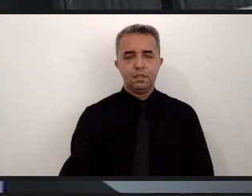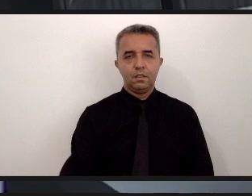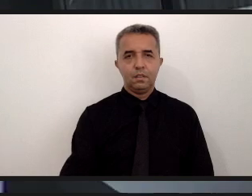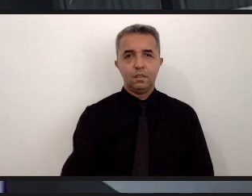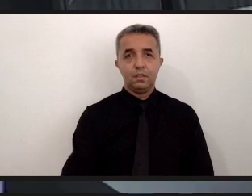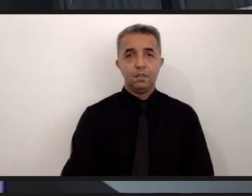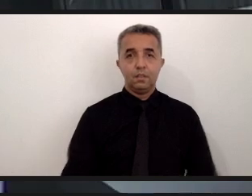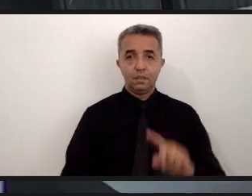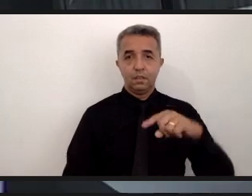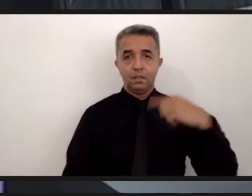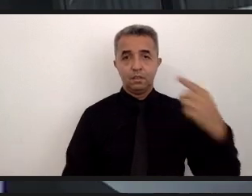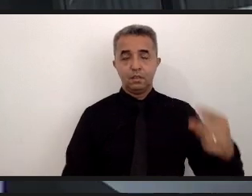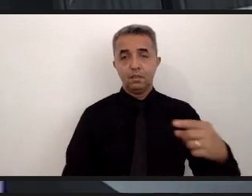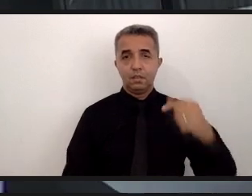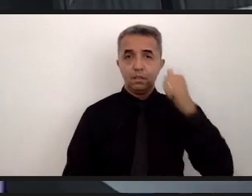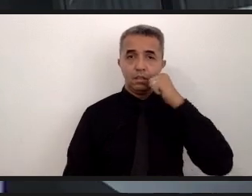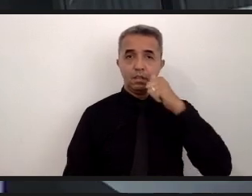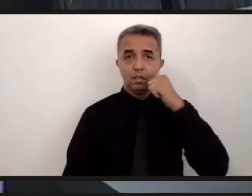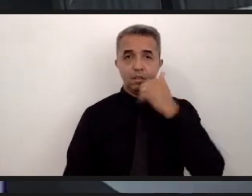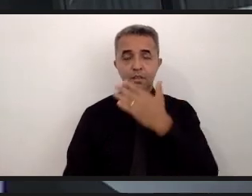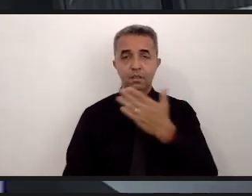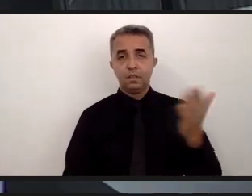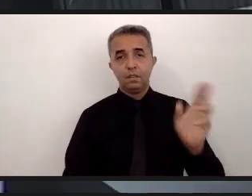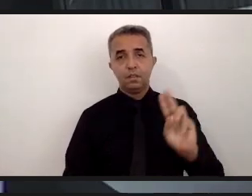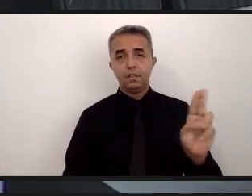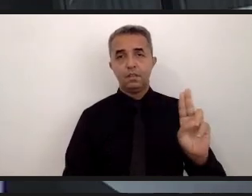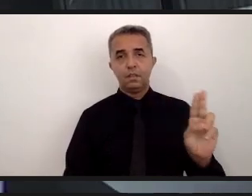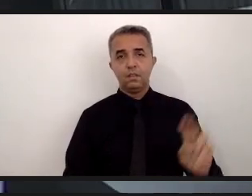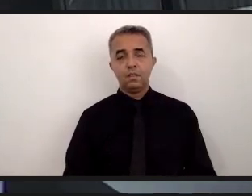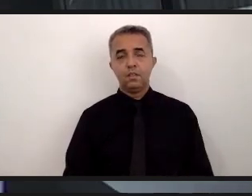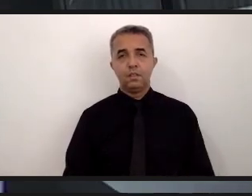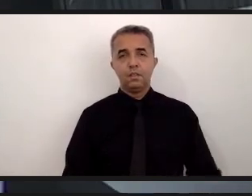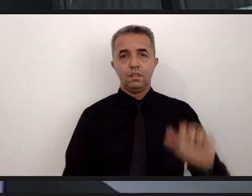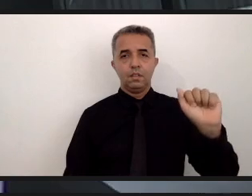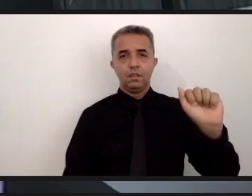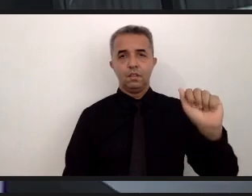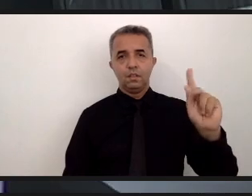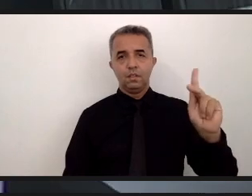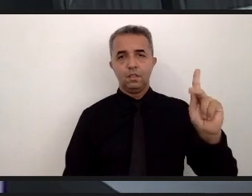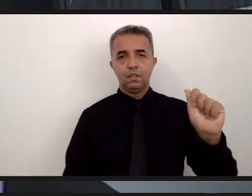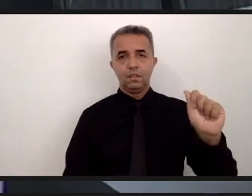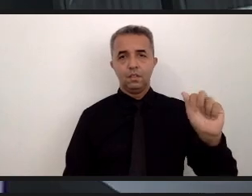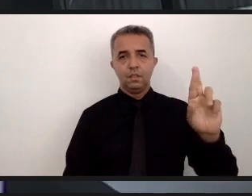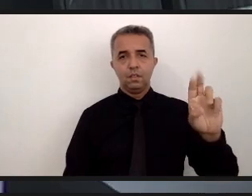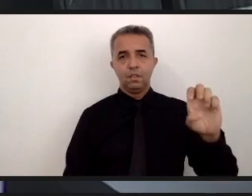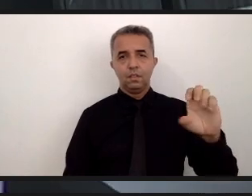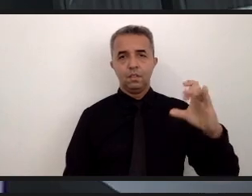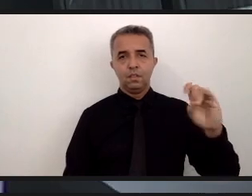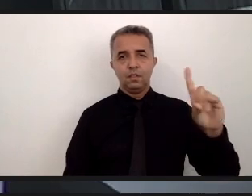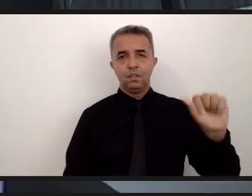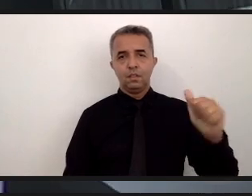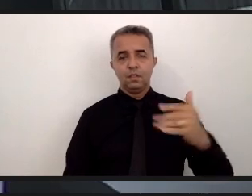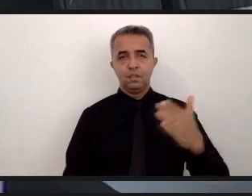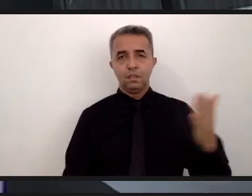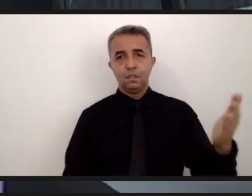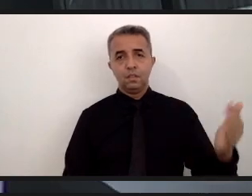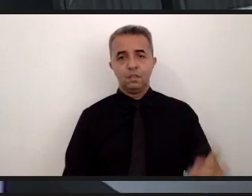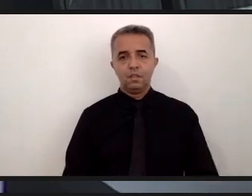Nossa homenageada, convidamos a senhora Aparecida Sebastiana Viana de Oliveira.